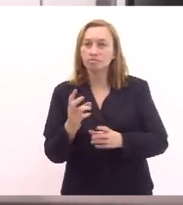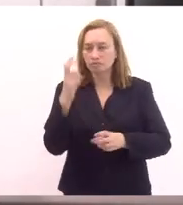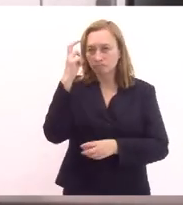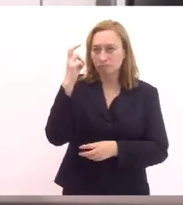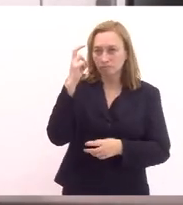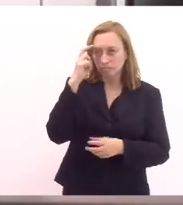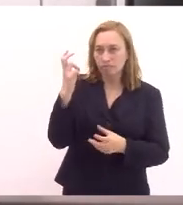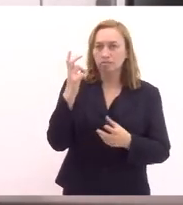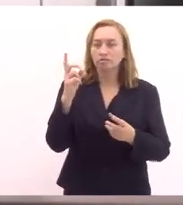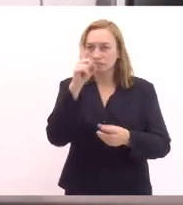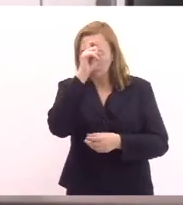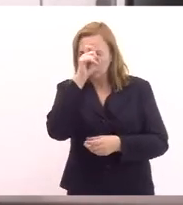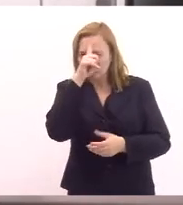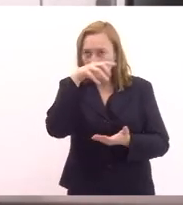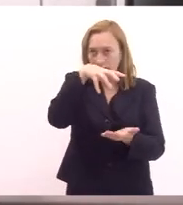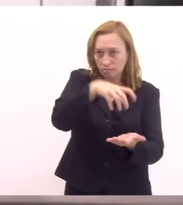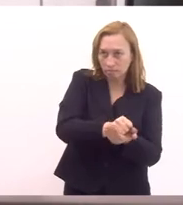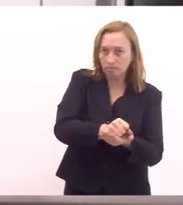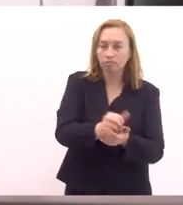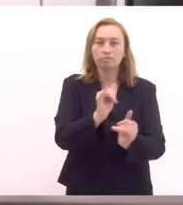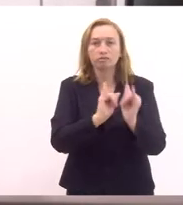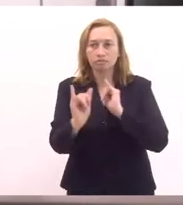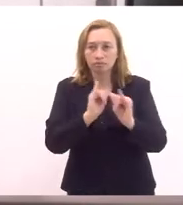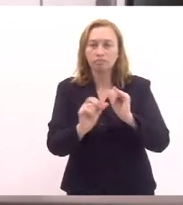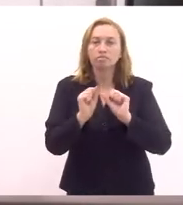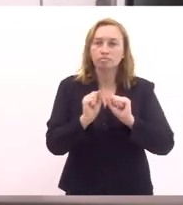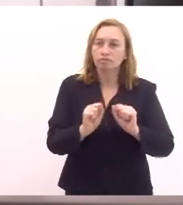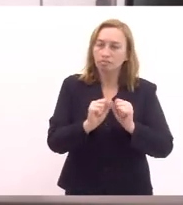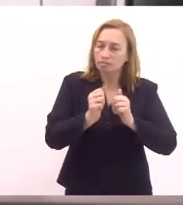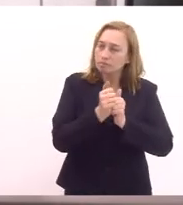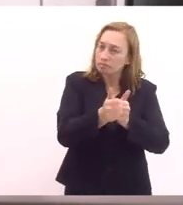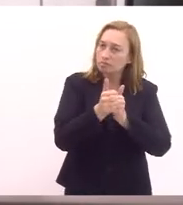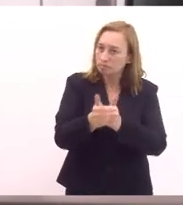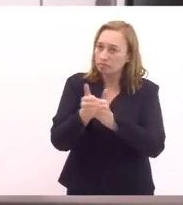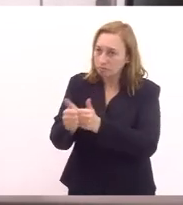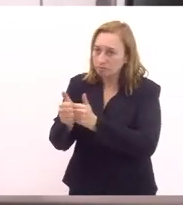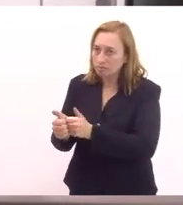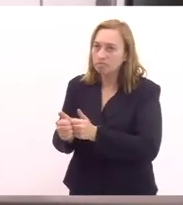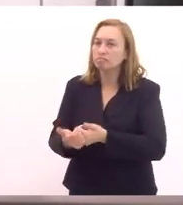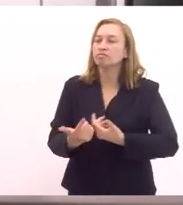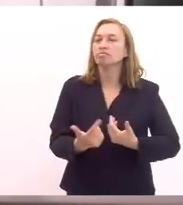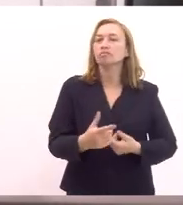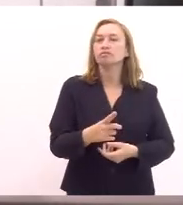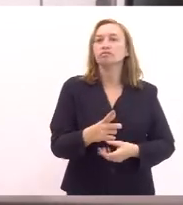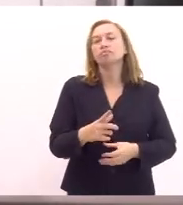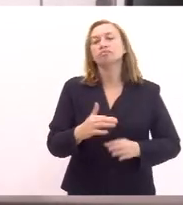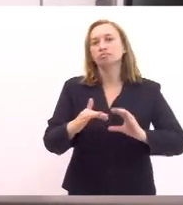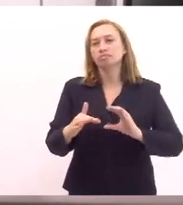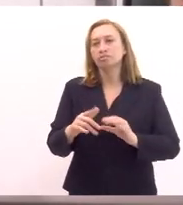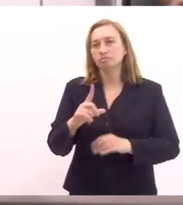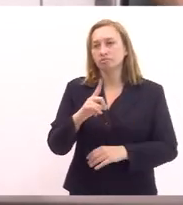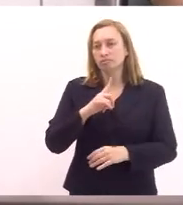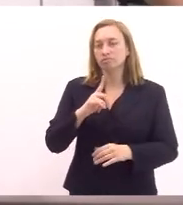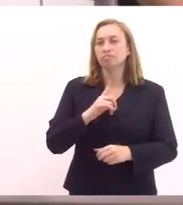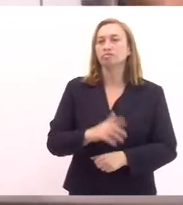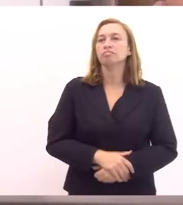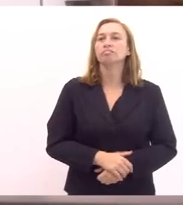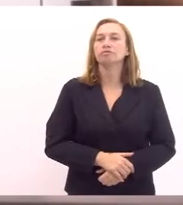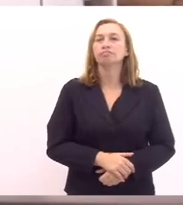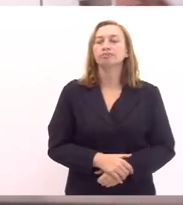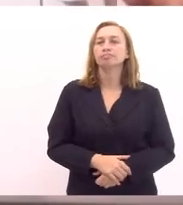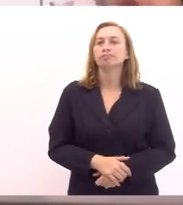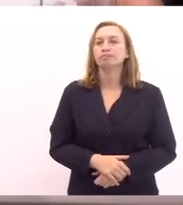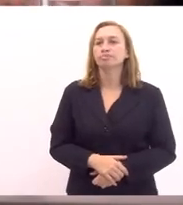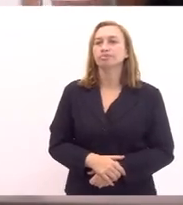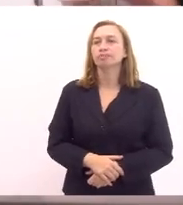cultura de que os hospitais também registram esses dados para que a gente possa ter eles e a isso também remunera aos hospitais